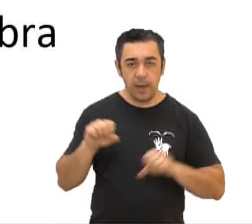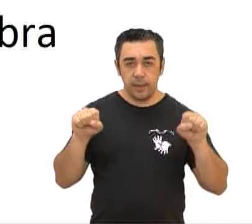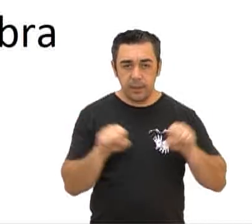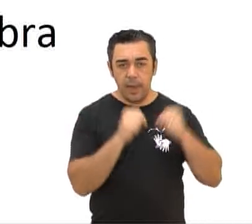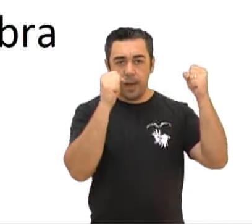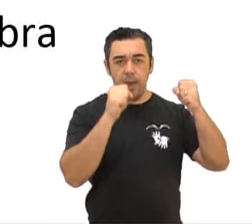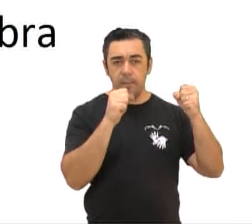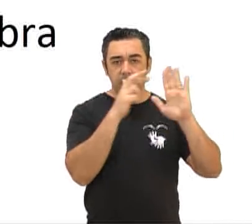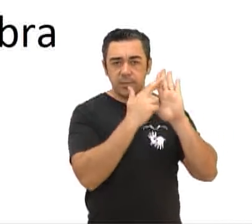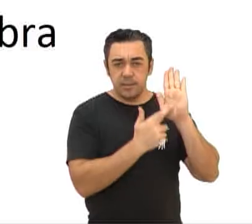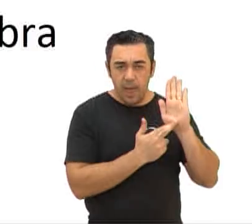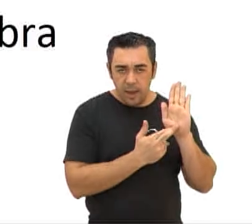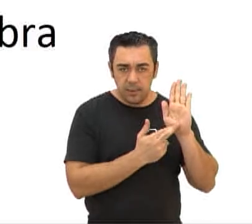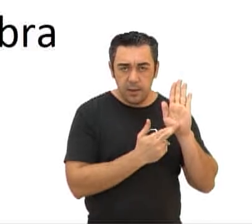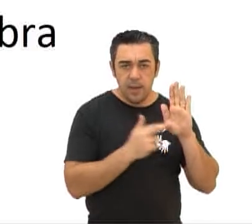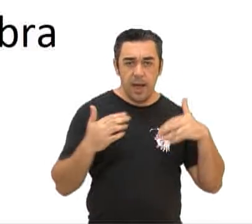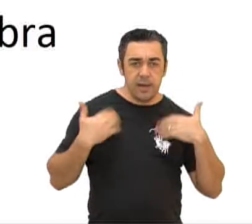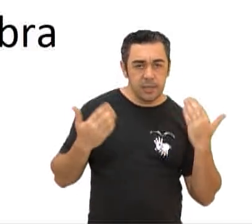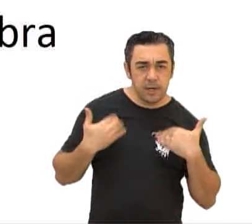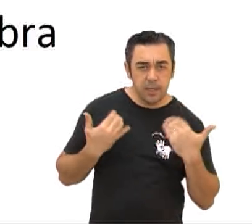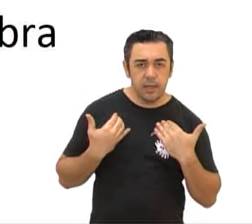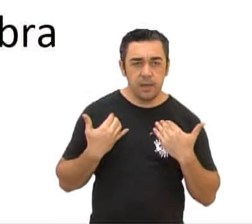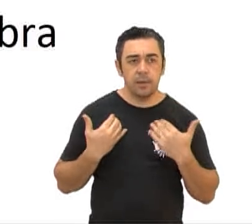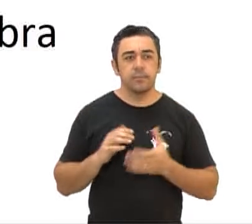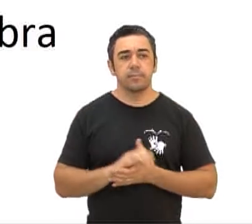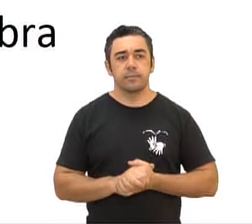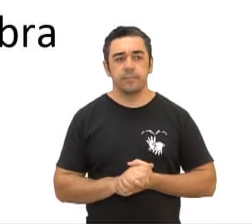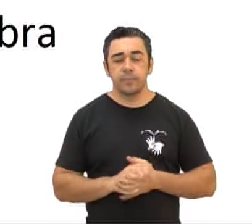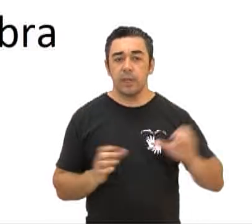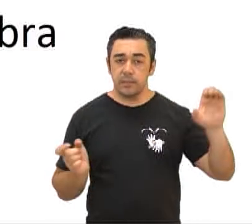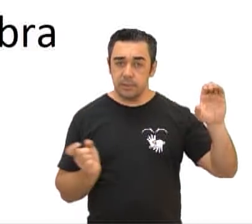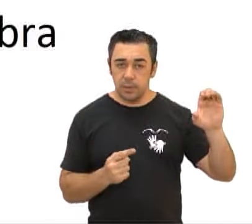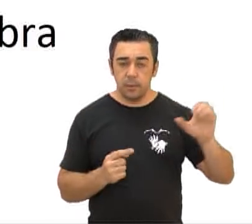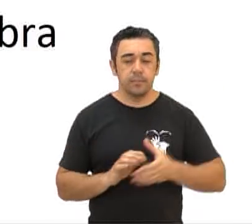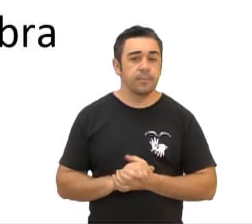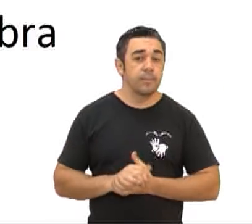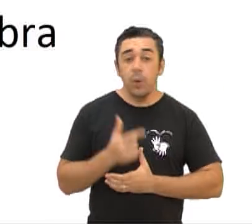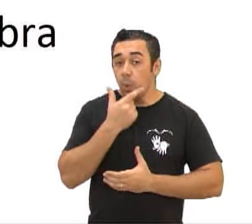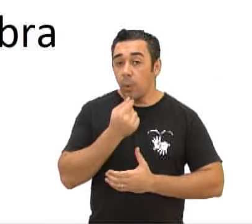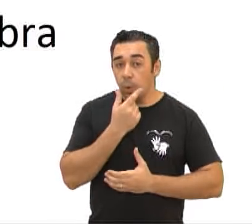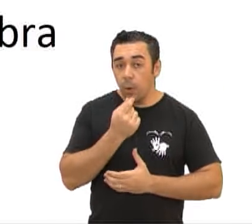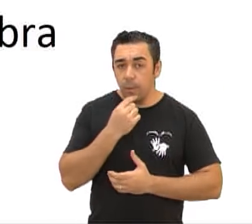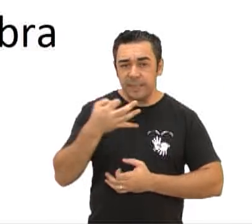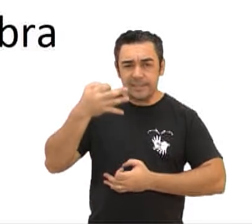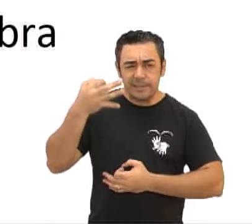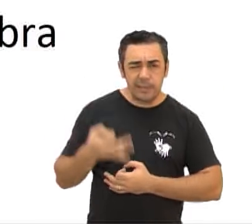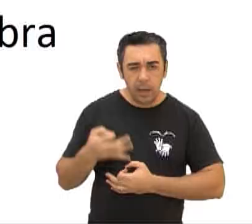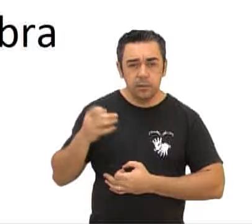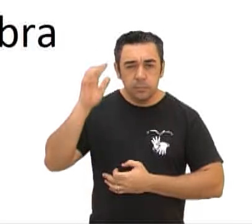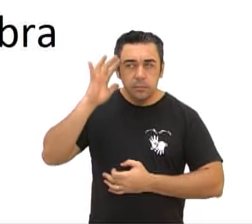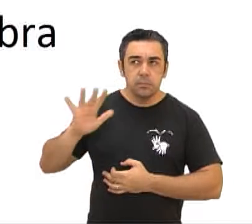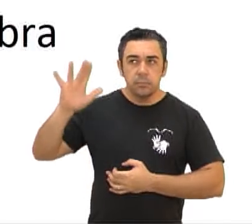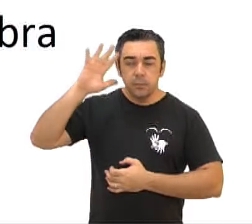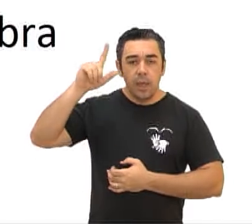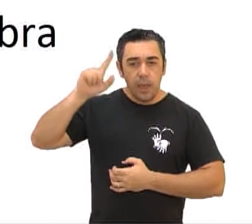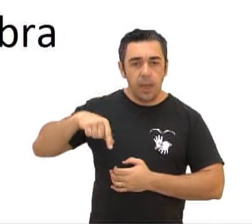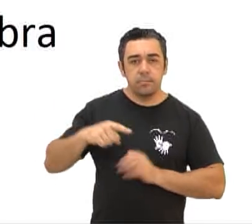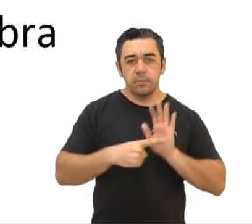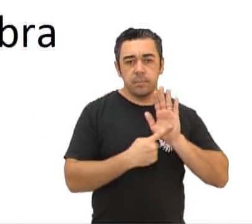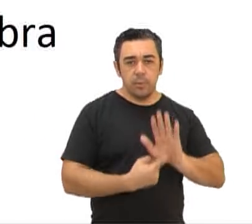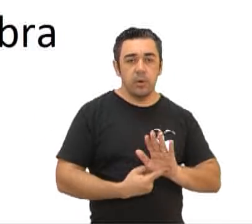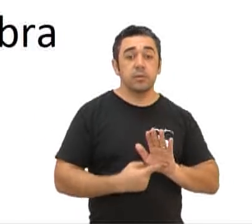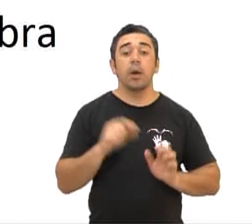de regras, das regras, a alegria, o ritmo. Letra C, o homem ideal é uma manifestação da